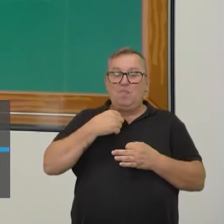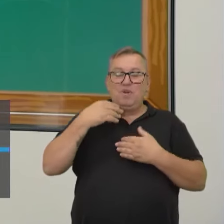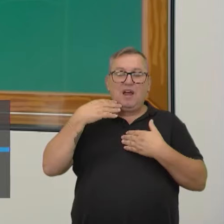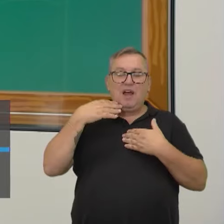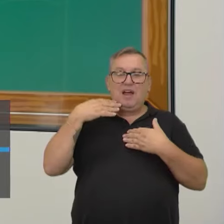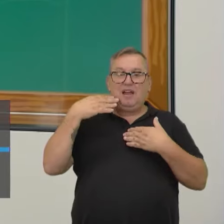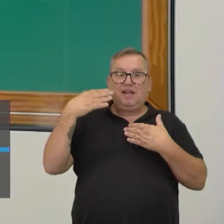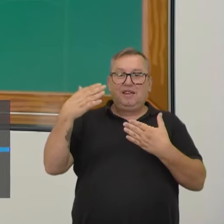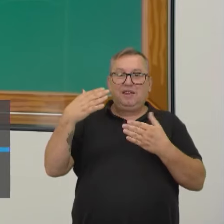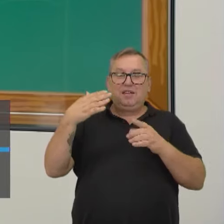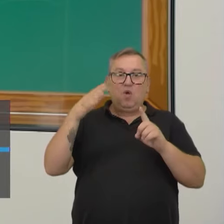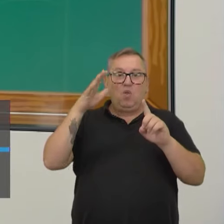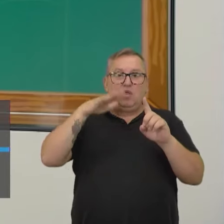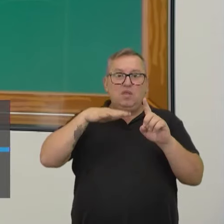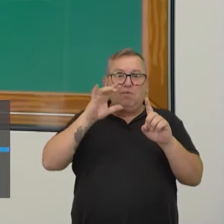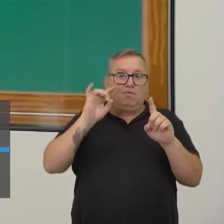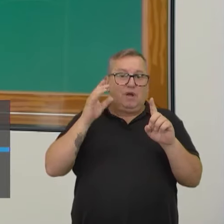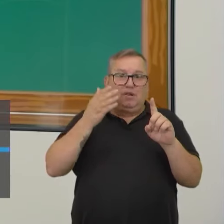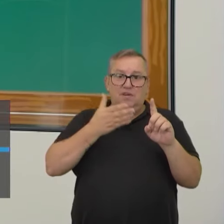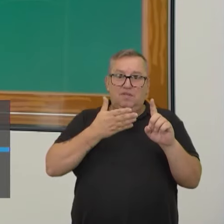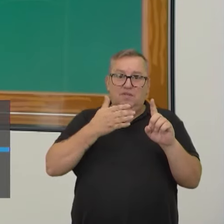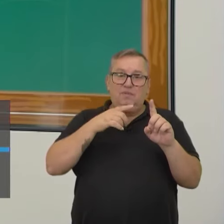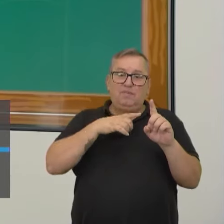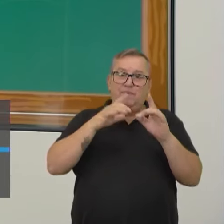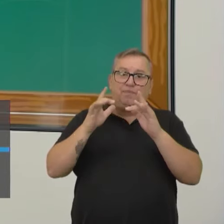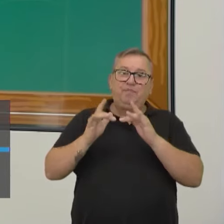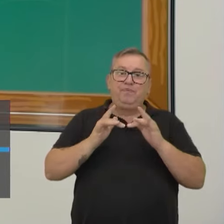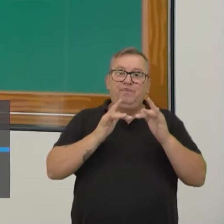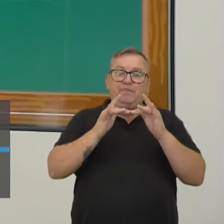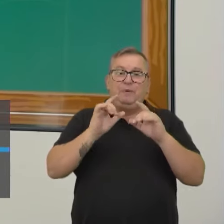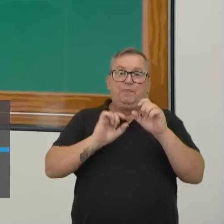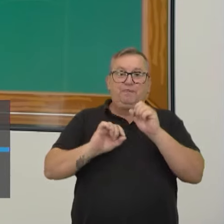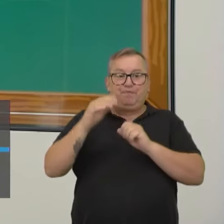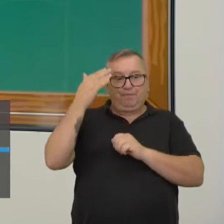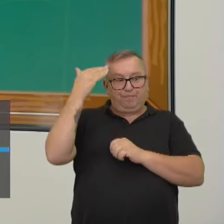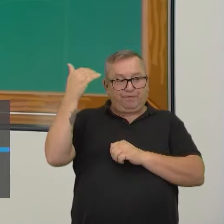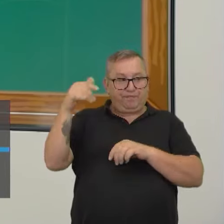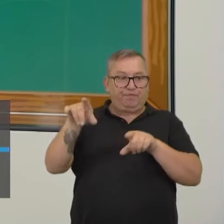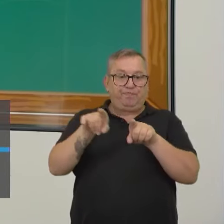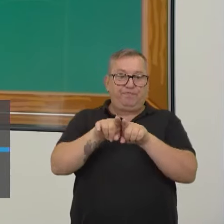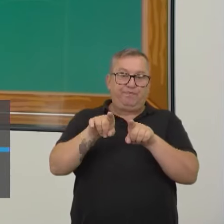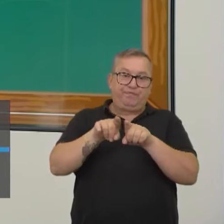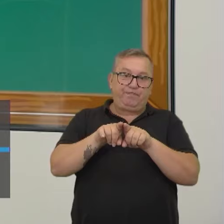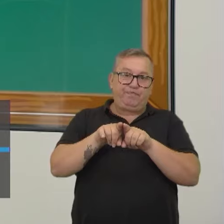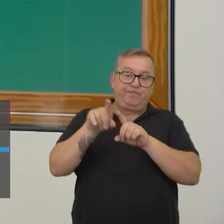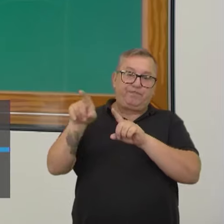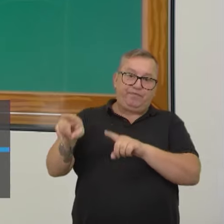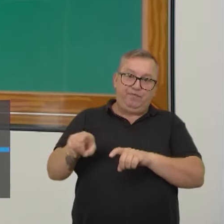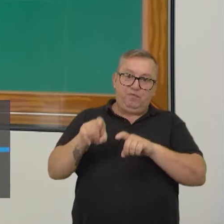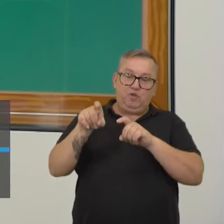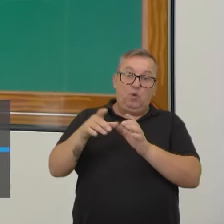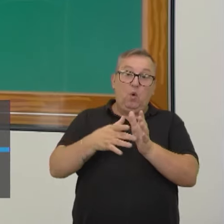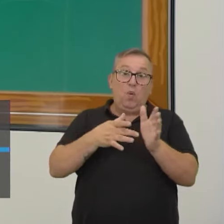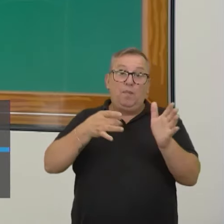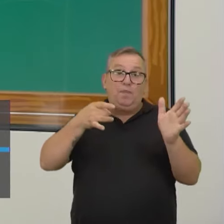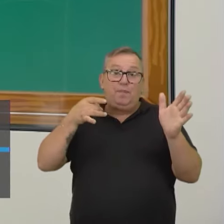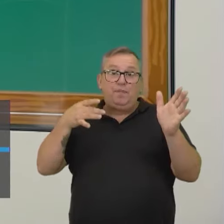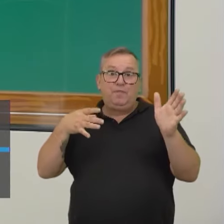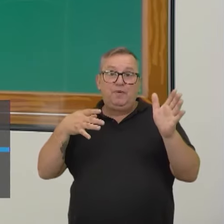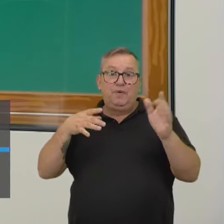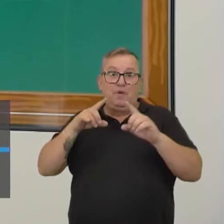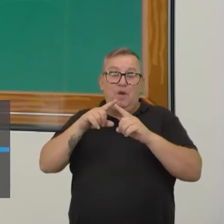agradece a algum deus específico. Ele sempre relaciona o sucesso da agricultura ou da caça a uma